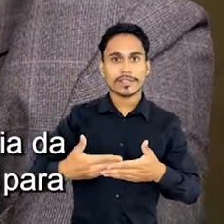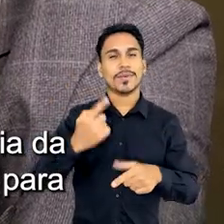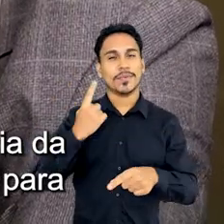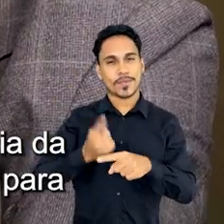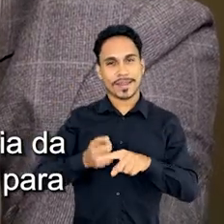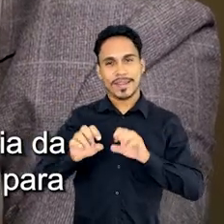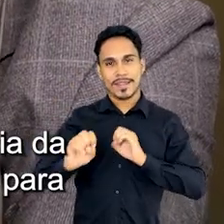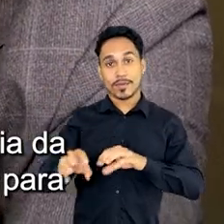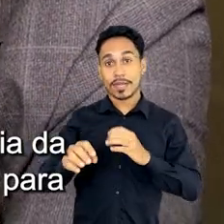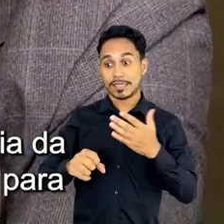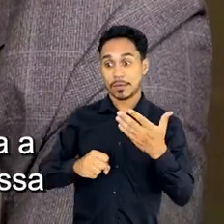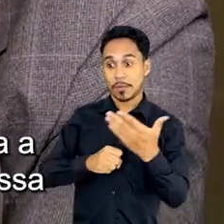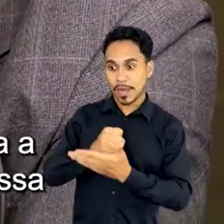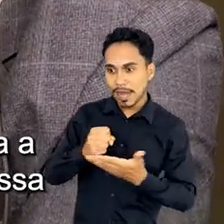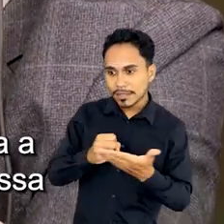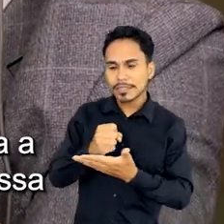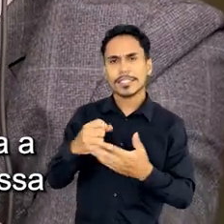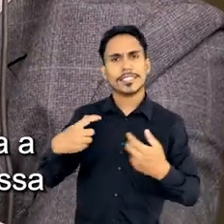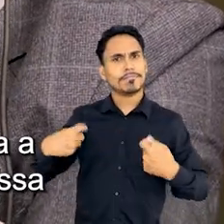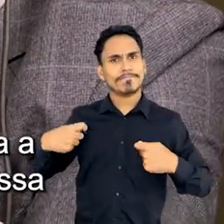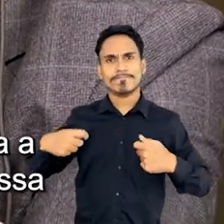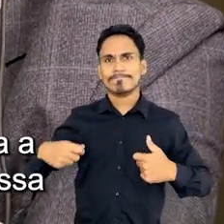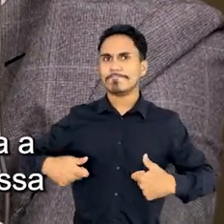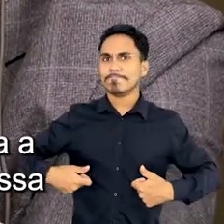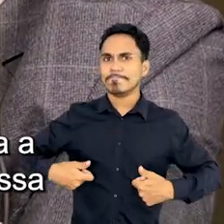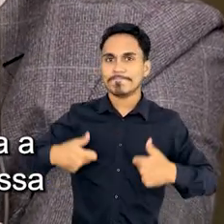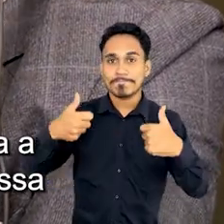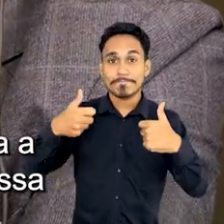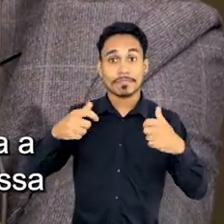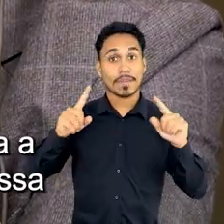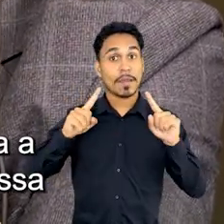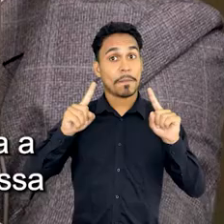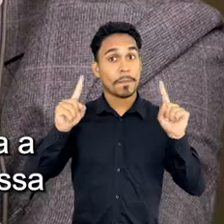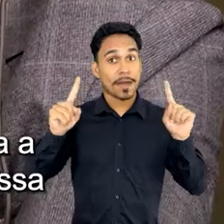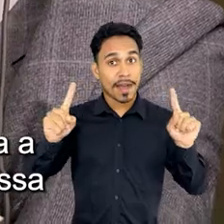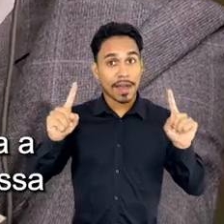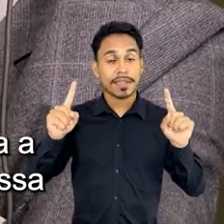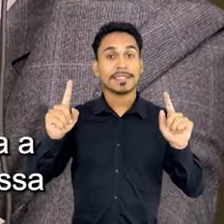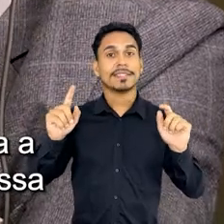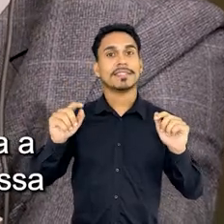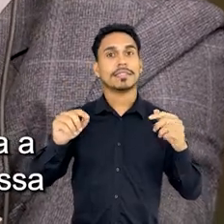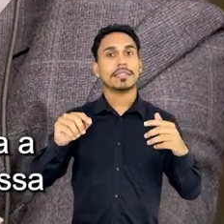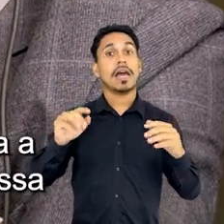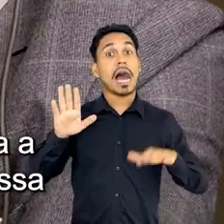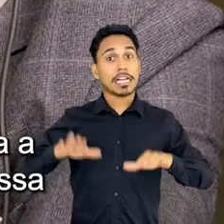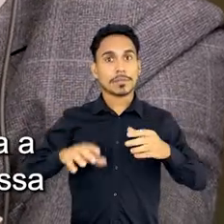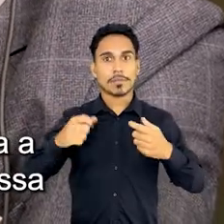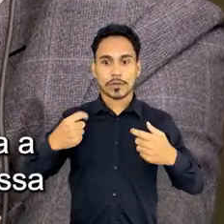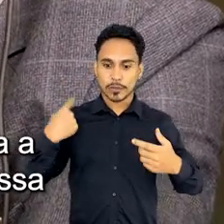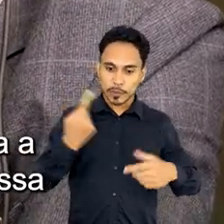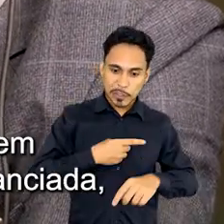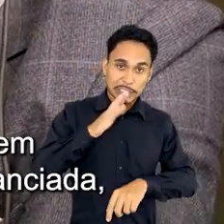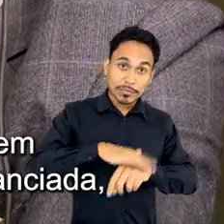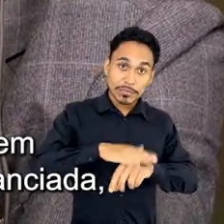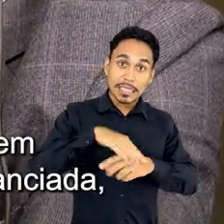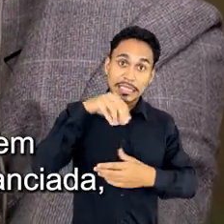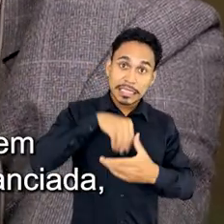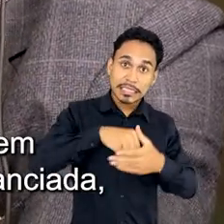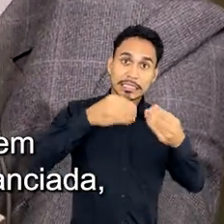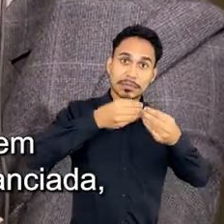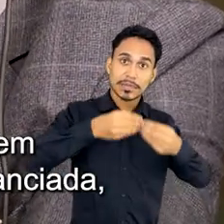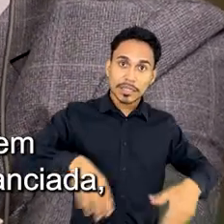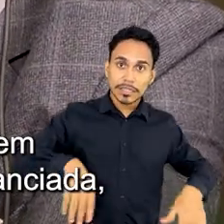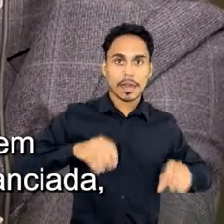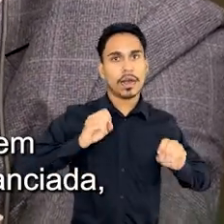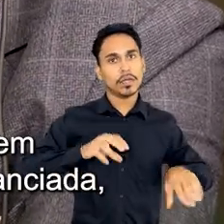qualidade da educação básica é um protesto para que ela melhore mas em algum grau ela passa a ser um ataque a educação básica sim e aí passa a ser um ataque à